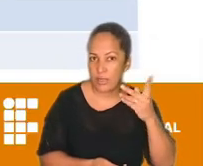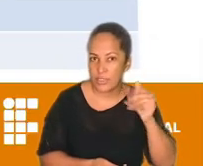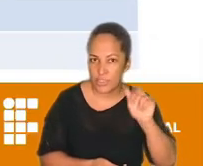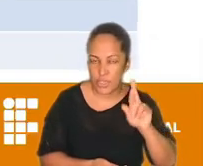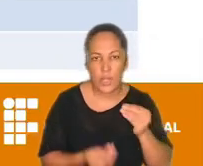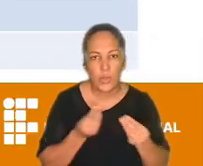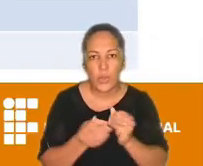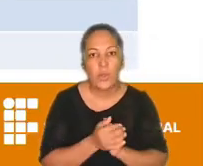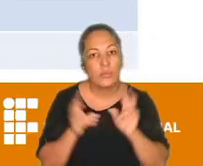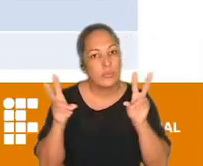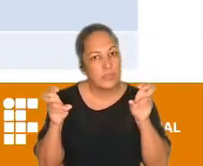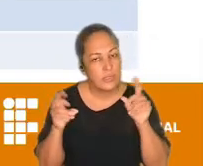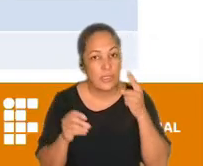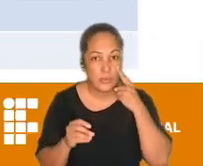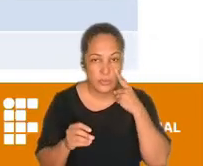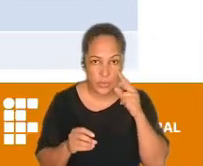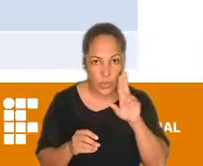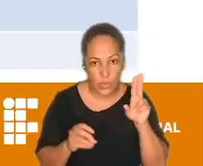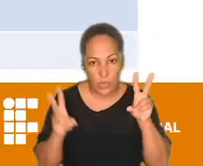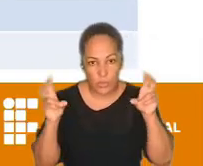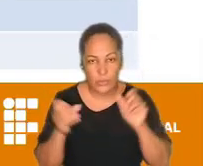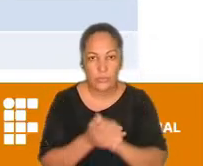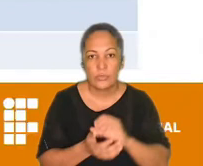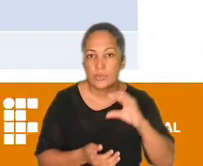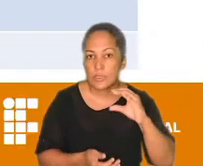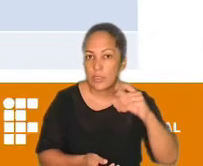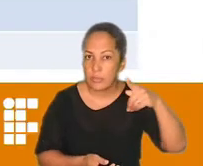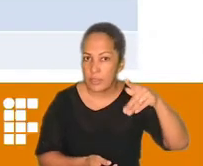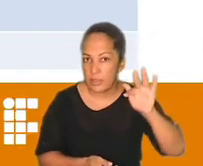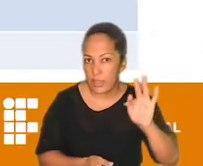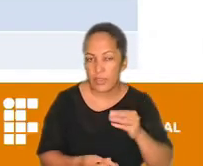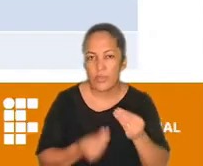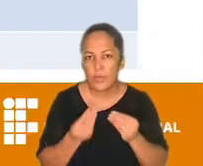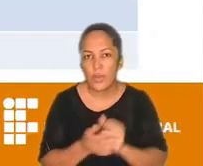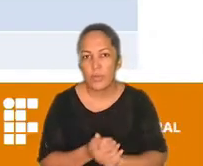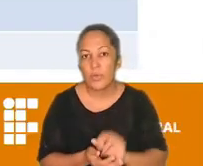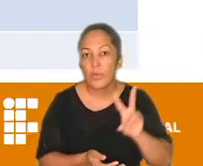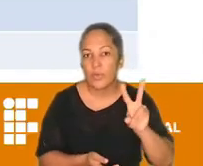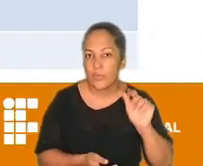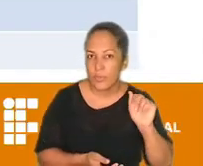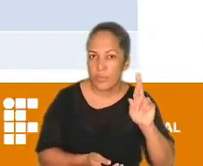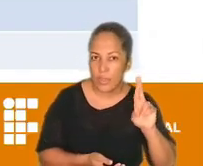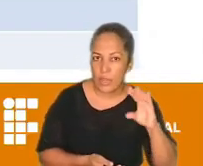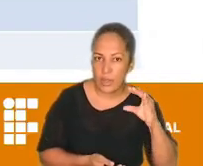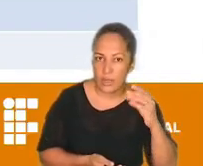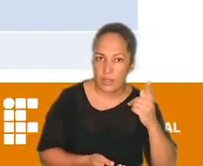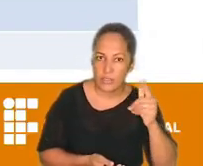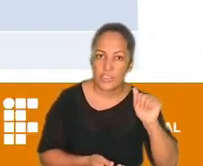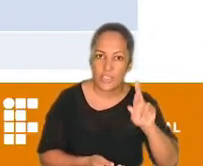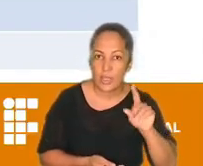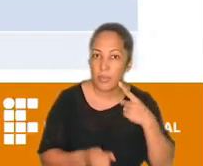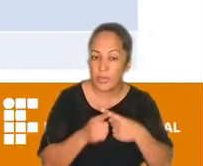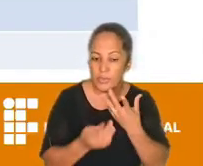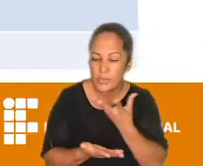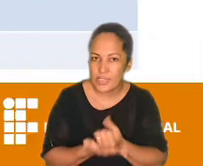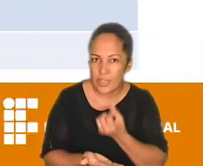aspas, tá vendo? Jackson. CPF, é um varchar. Por que é varchar? Porque eu estou salvando os pontos, olha só. É um número mais,